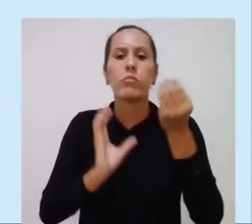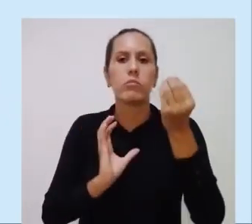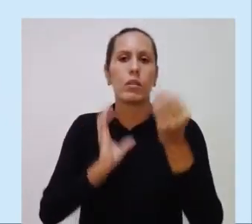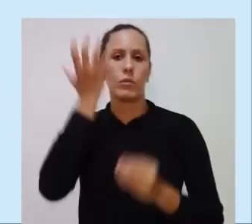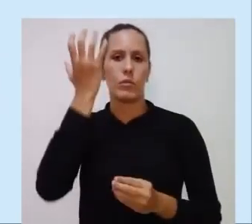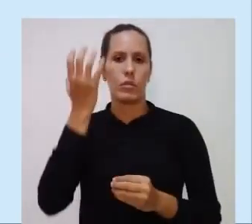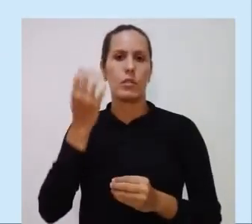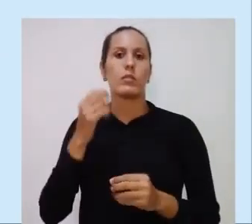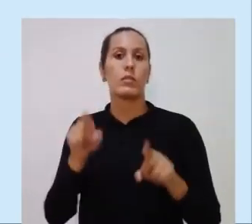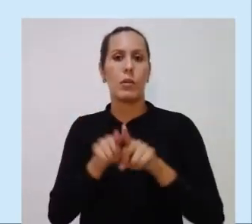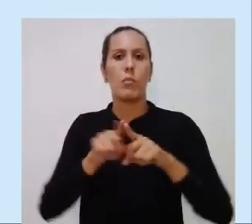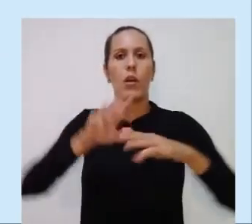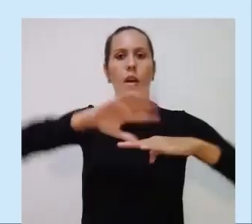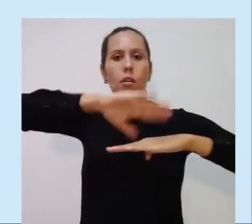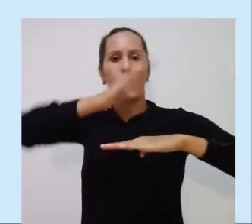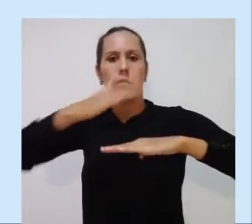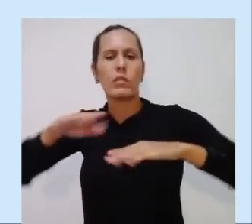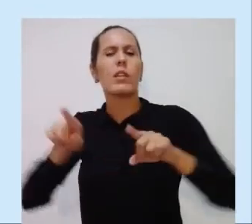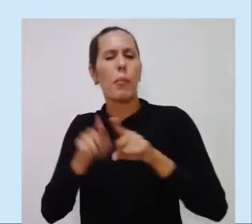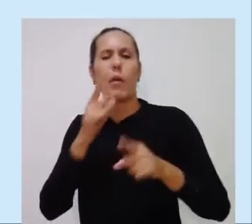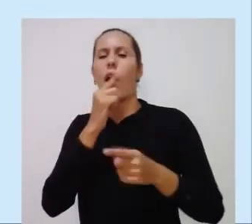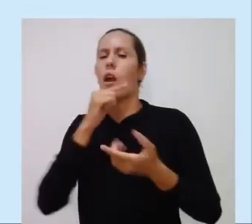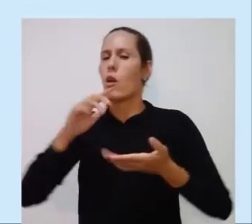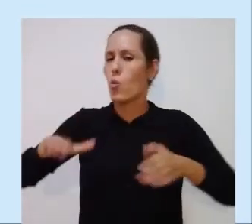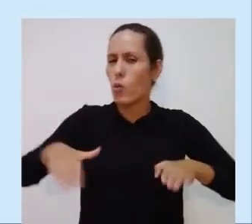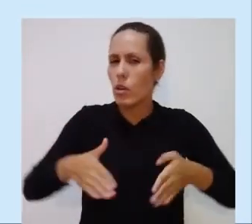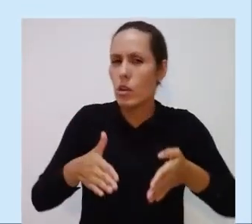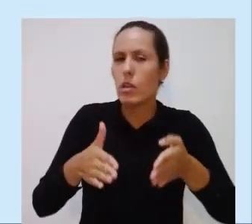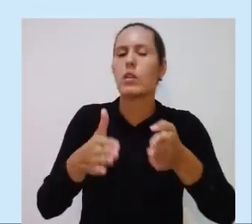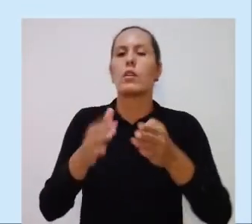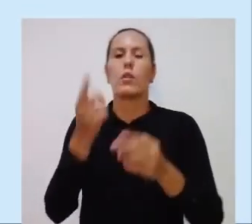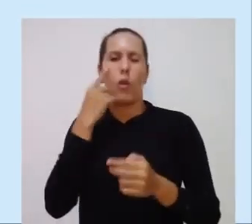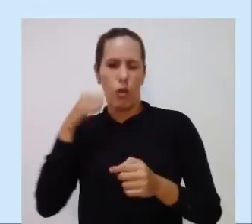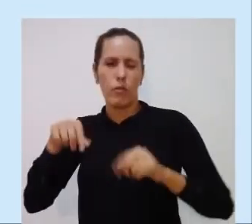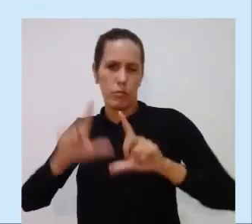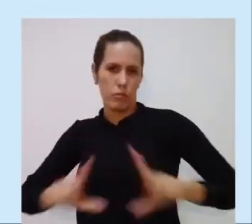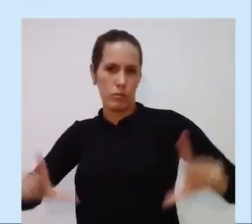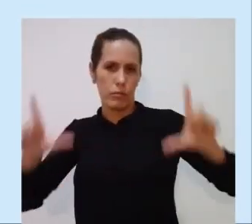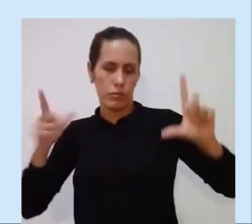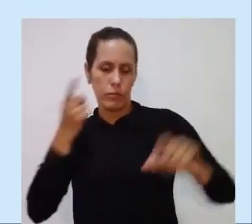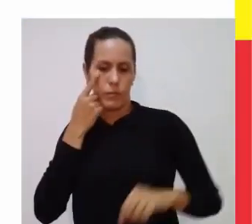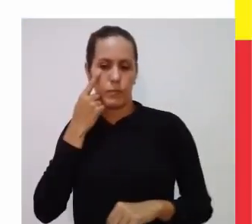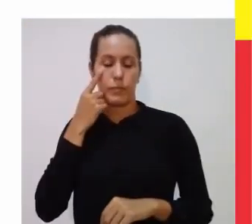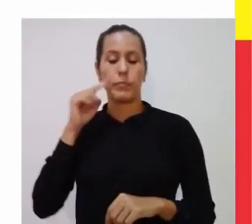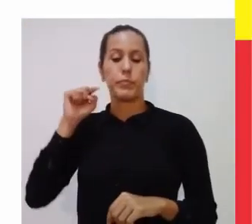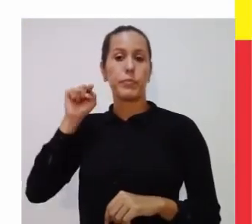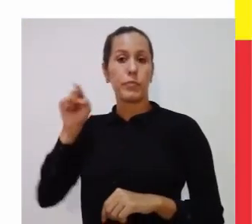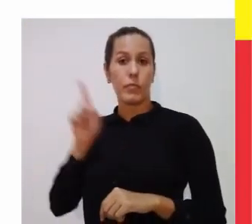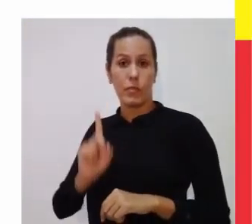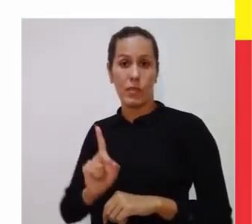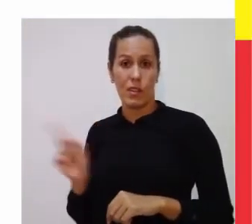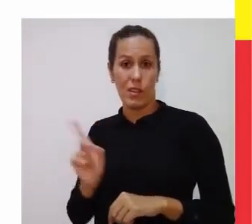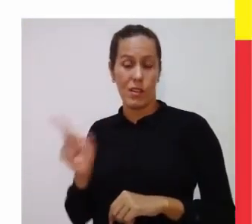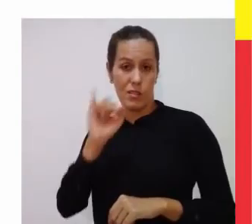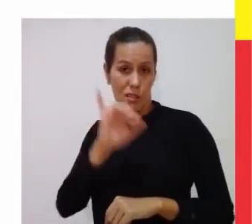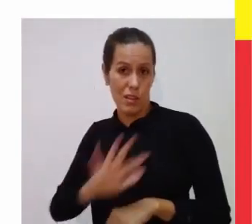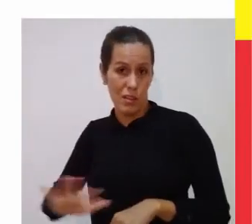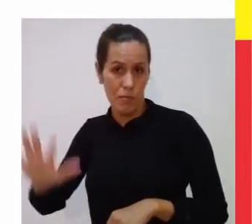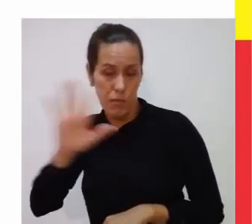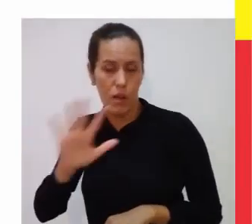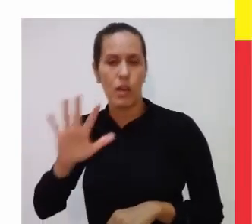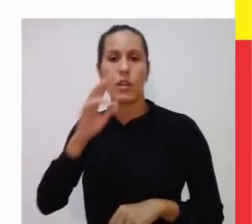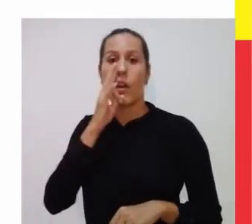superficial. Ao mesmo tempo que a gente consegue ver também a ação dos rios, também modelando, tá? Então, vamos lá. Nessa próxima